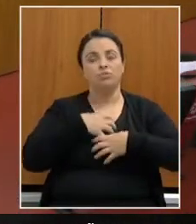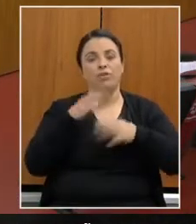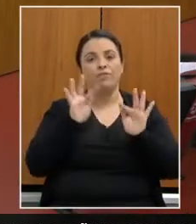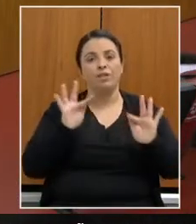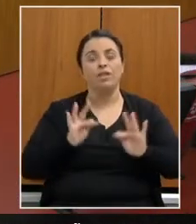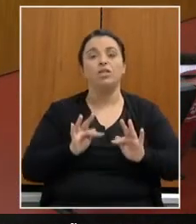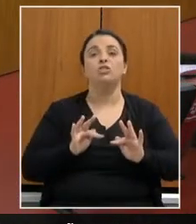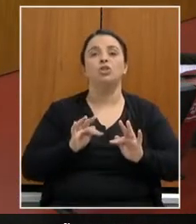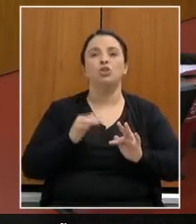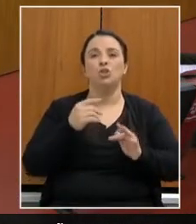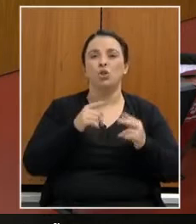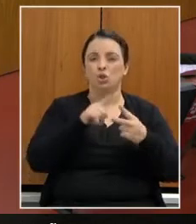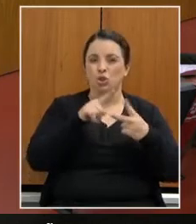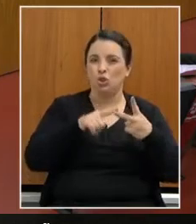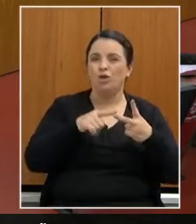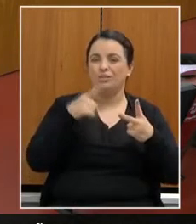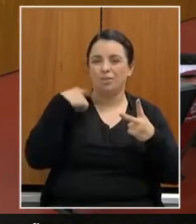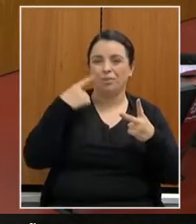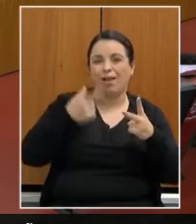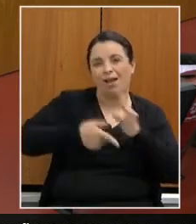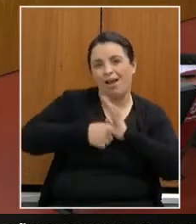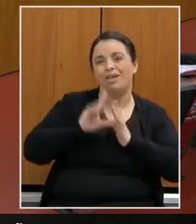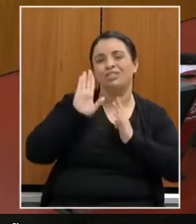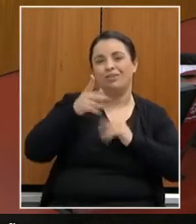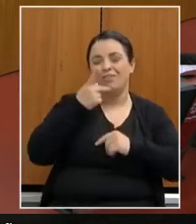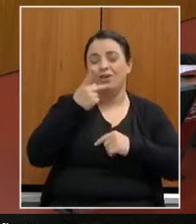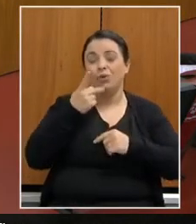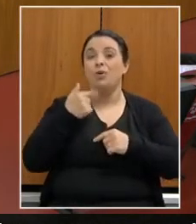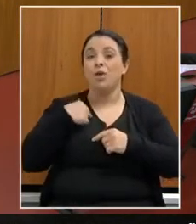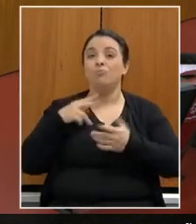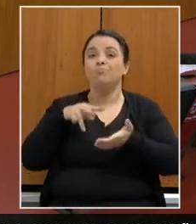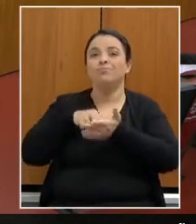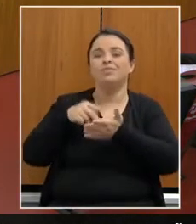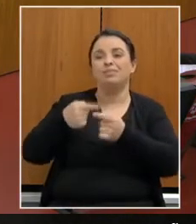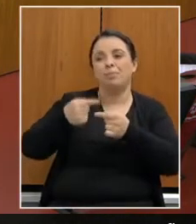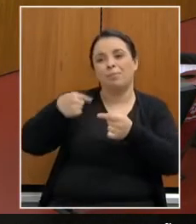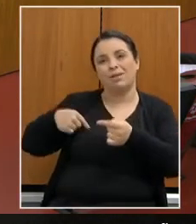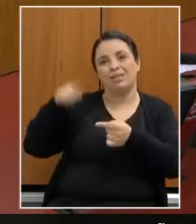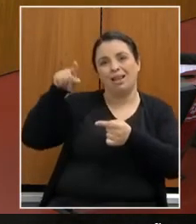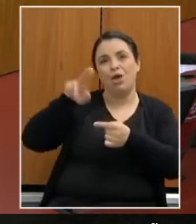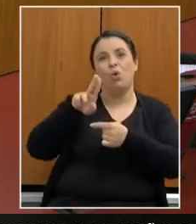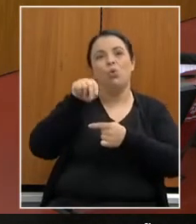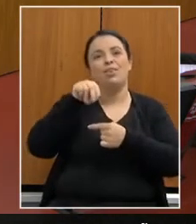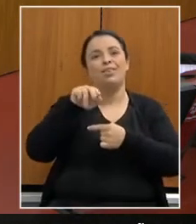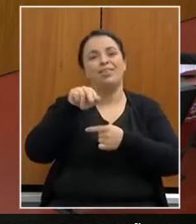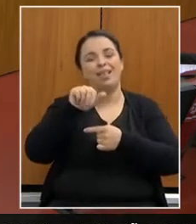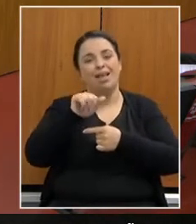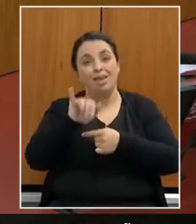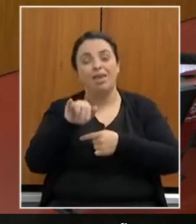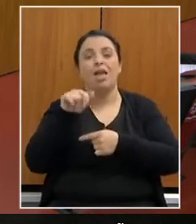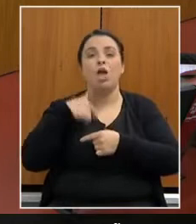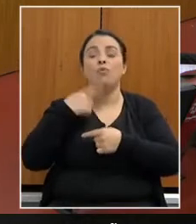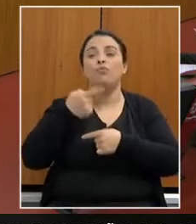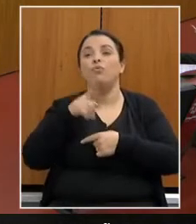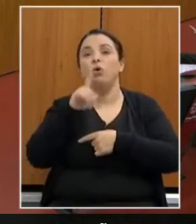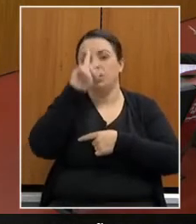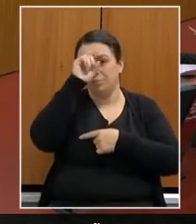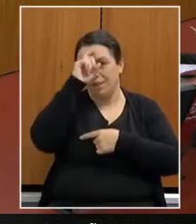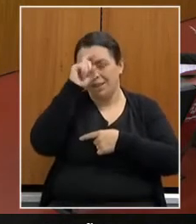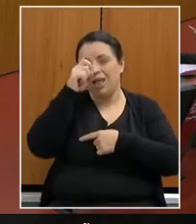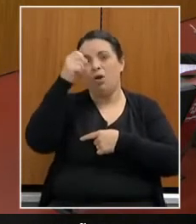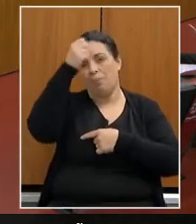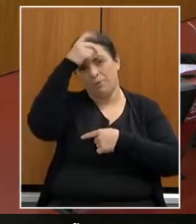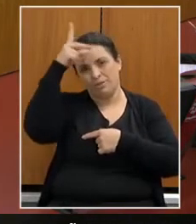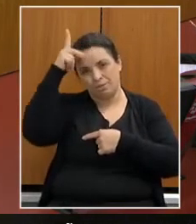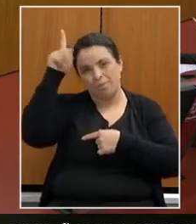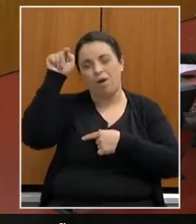deputados já falaram estive em Unaí semana retrasada o qual pessoalmente fui até o hospital municipal de